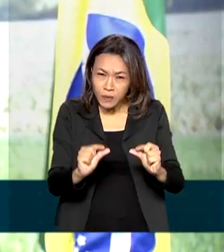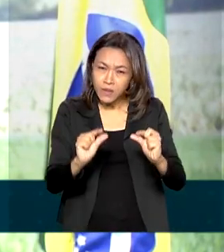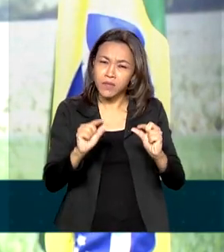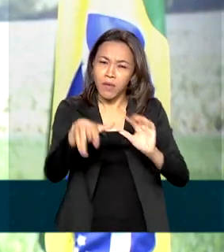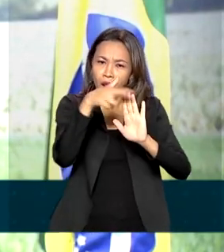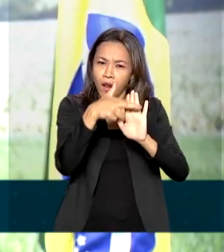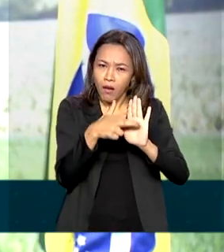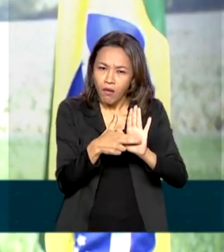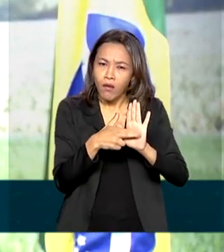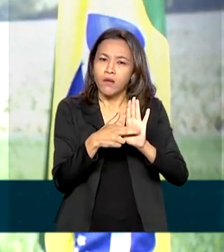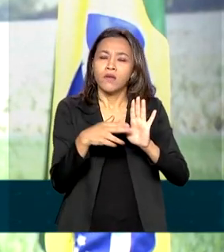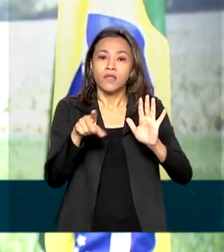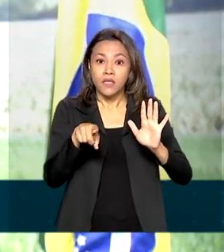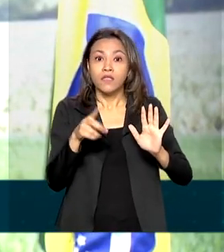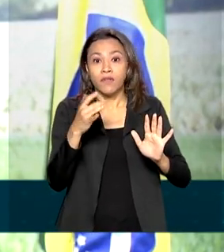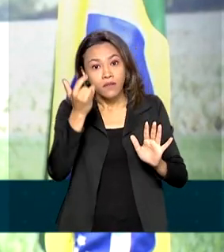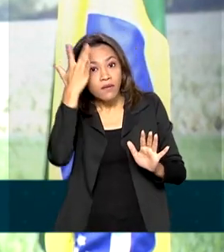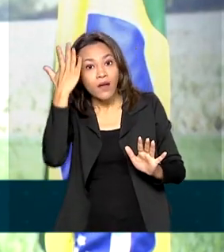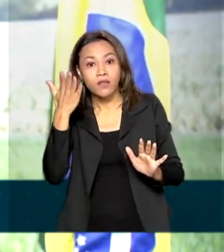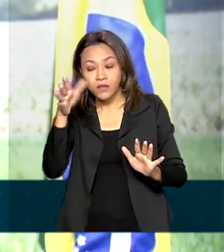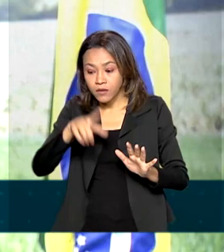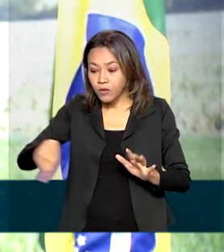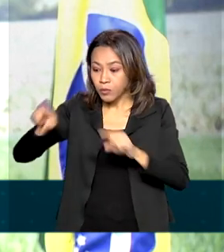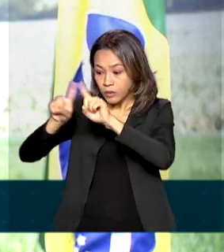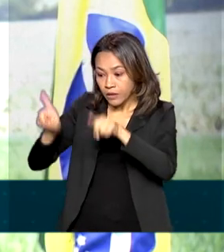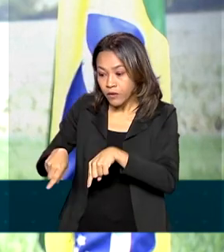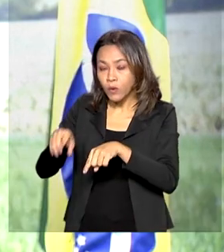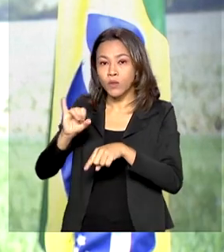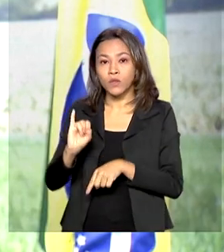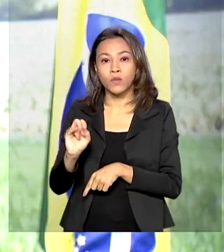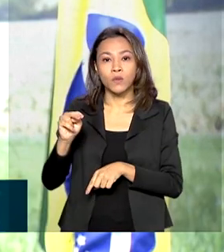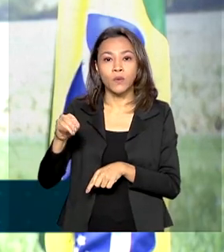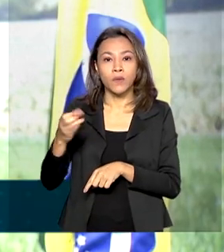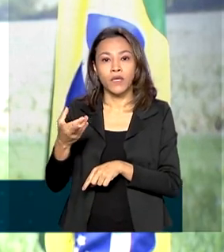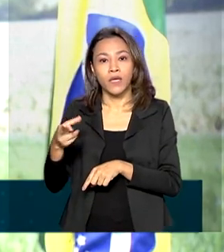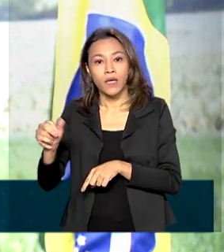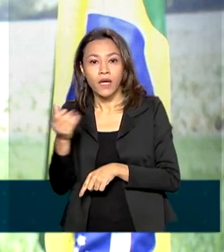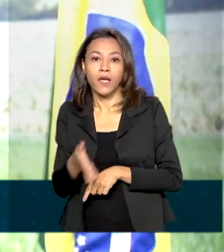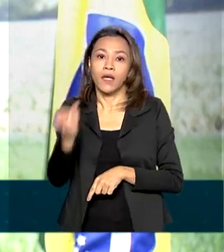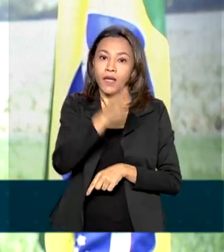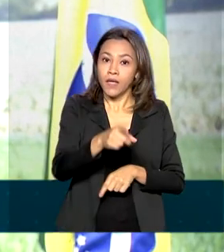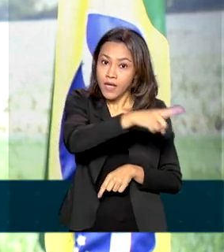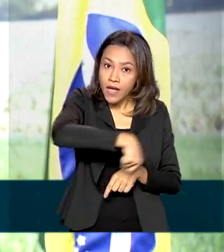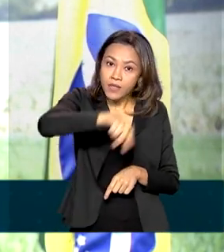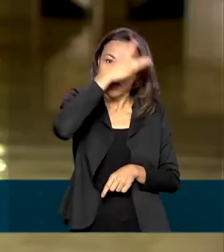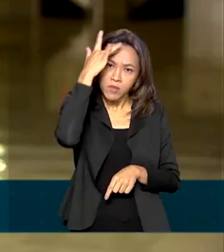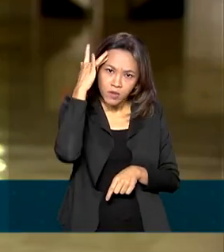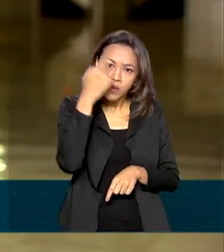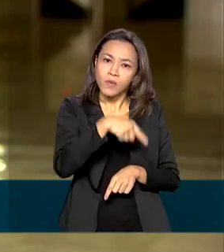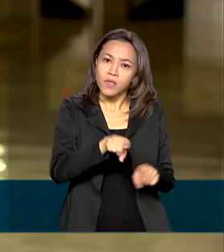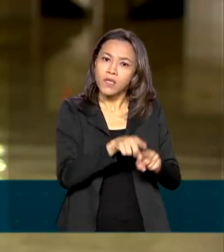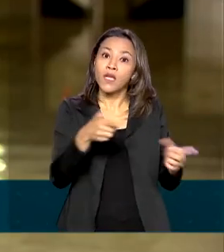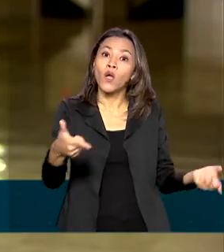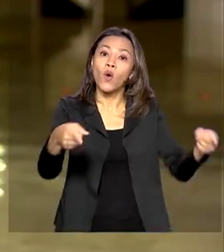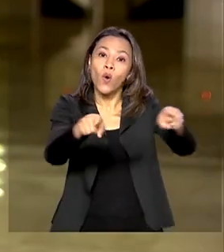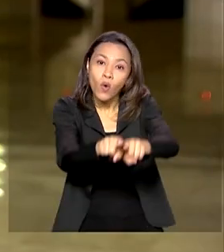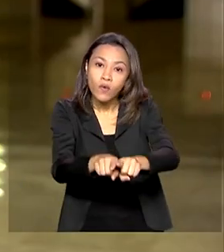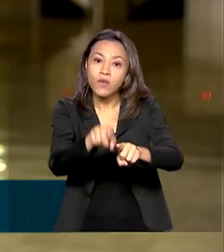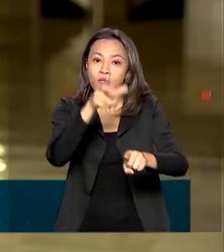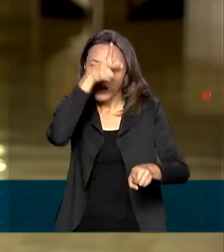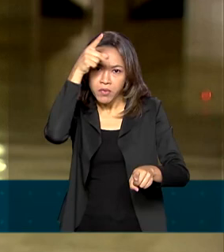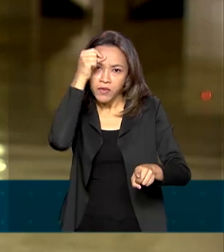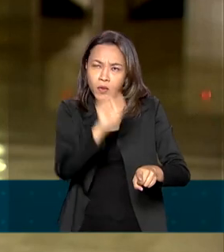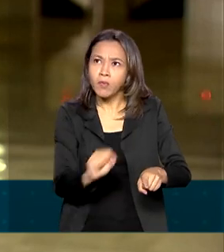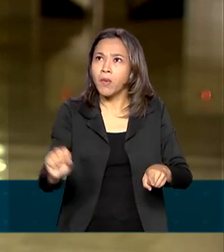estará disponível tanto para os servidores do INCRA quanto para essas pessoas cadastradas a partir dos convênios com as prefeituras. O Titula Brasil também